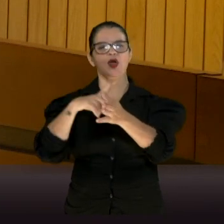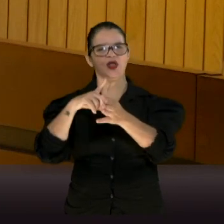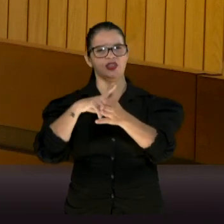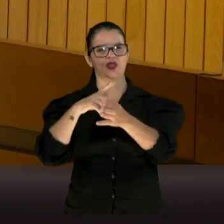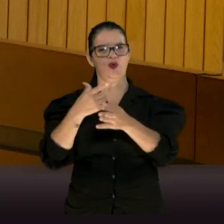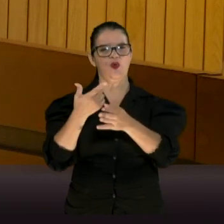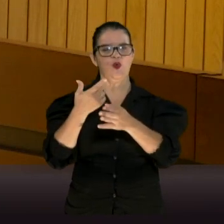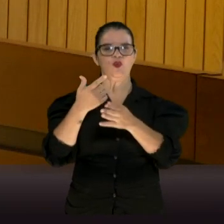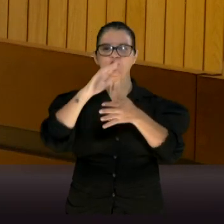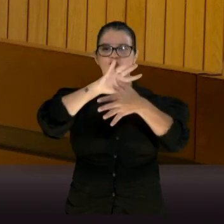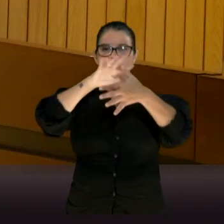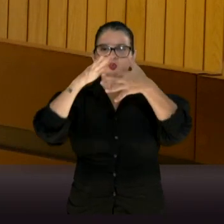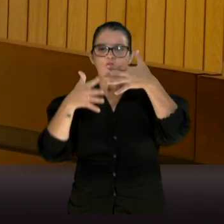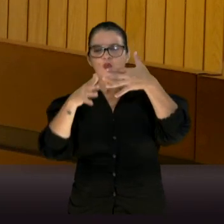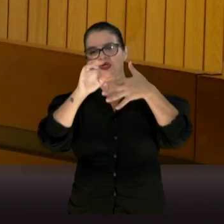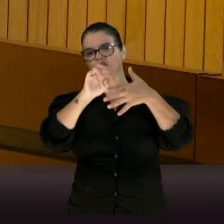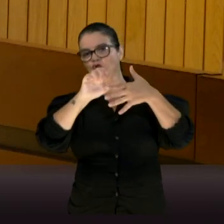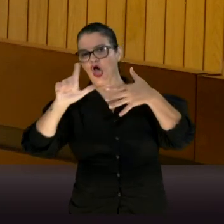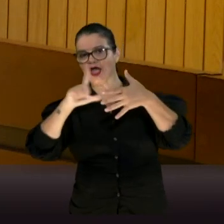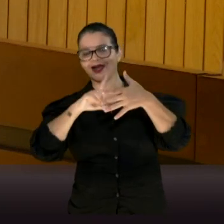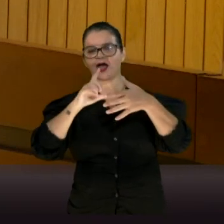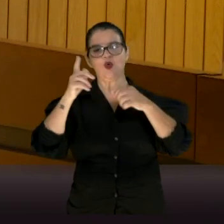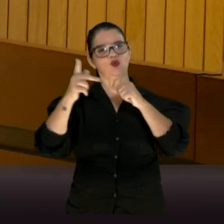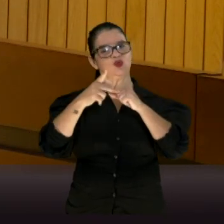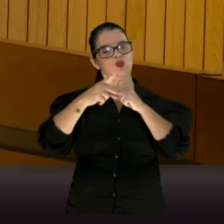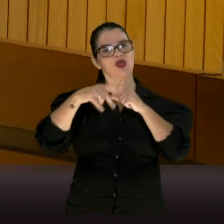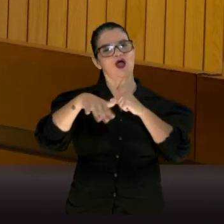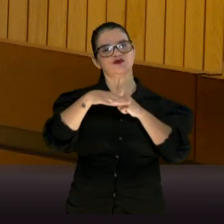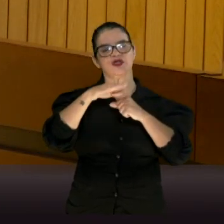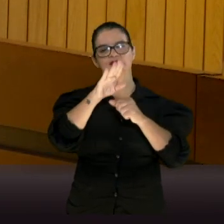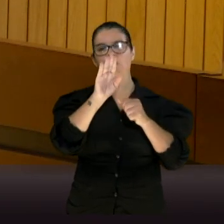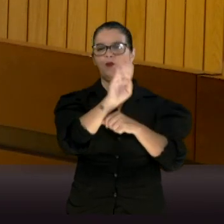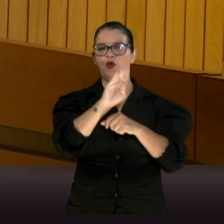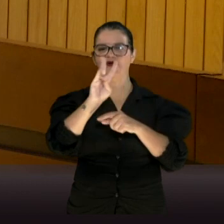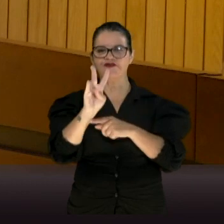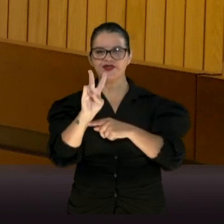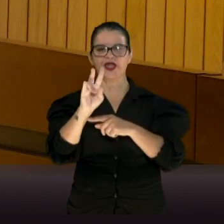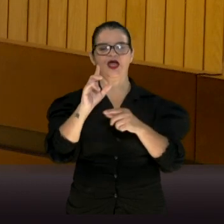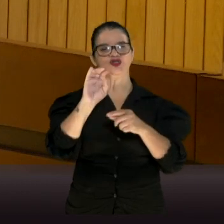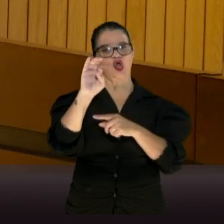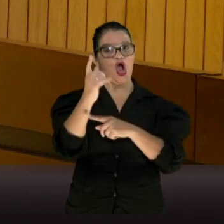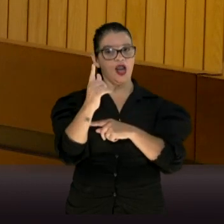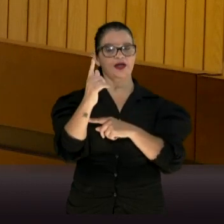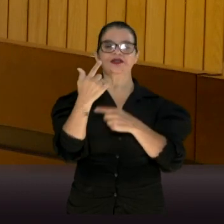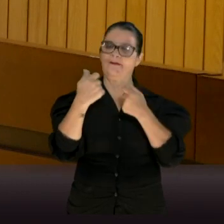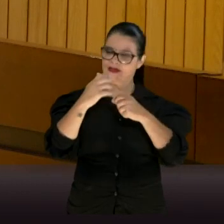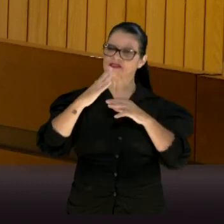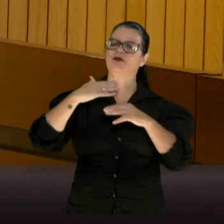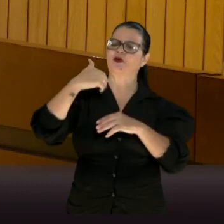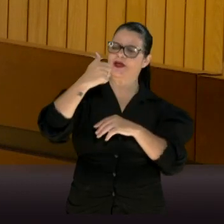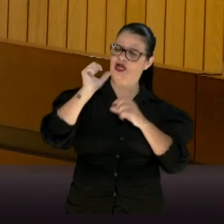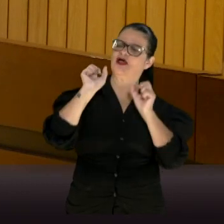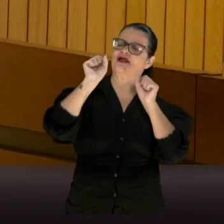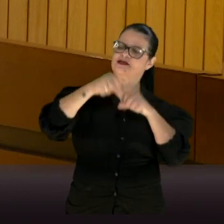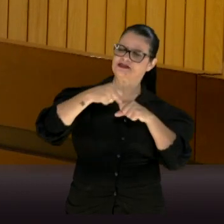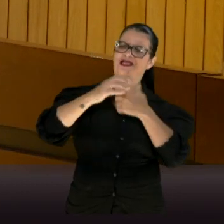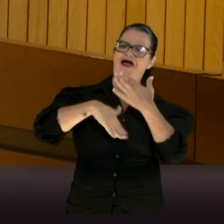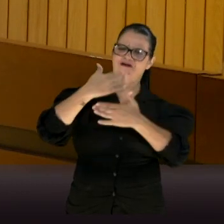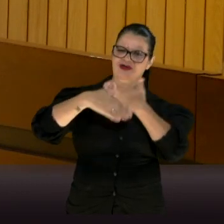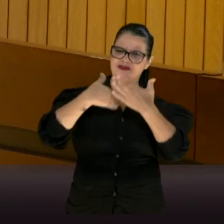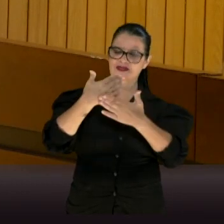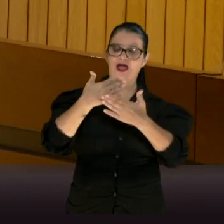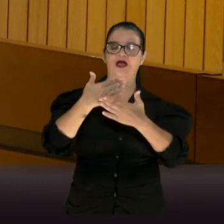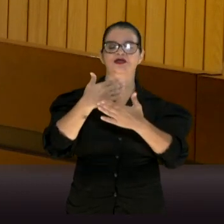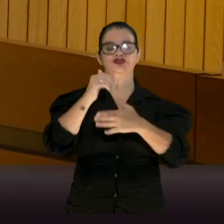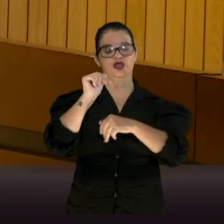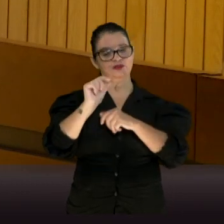no litoral, no calçadão, como de Boa Viagem, como em Olinda. Precisamos melhorar, sim, avançar, estamos lutando